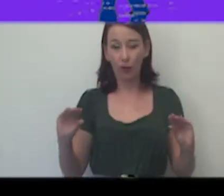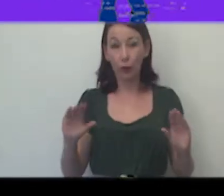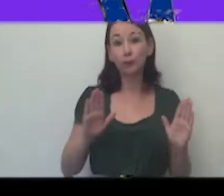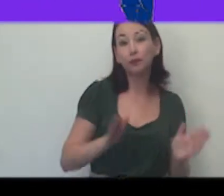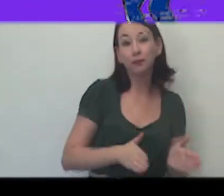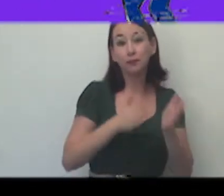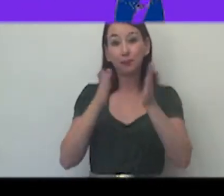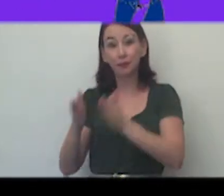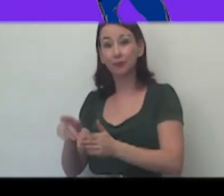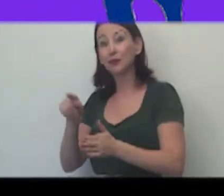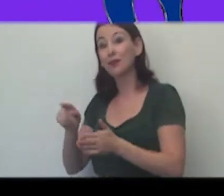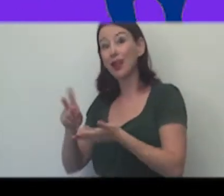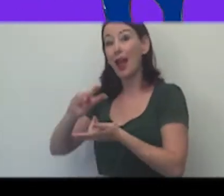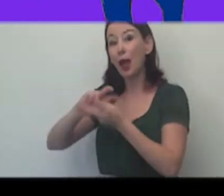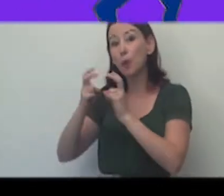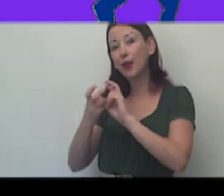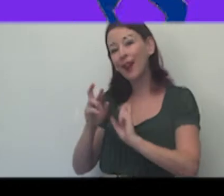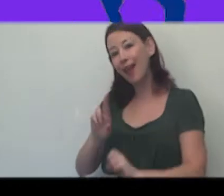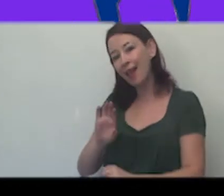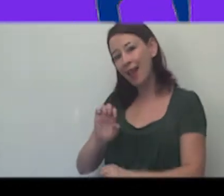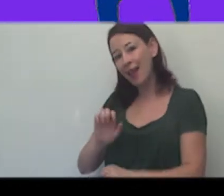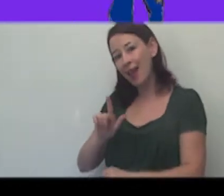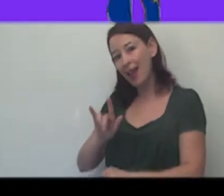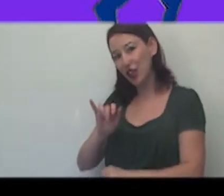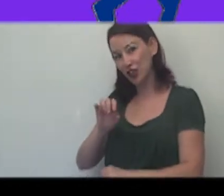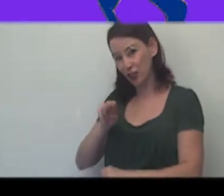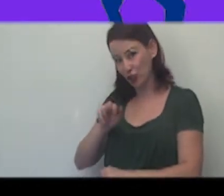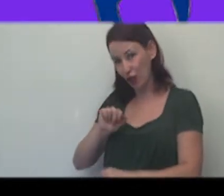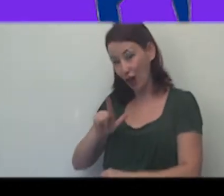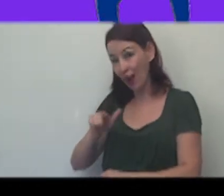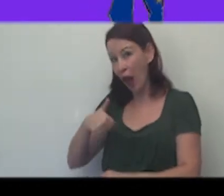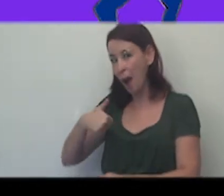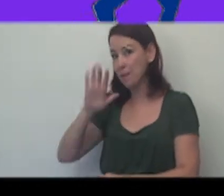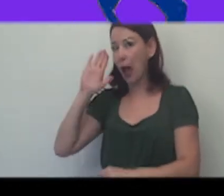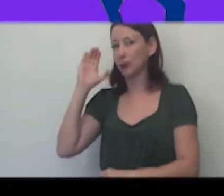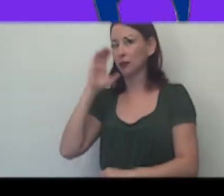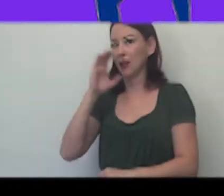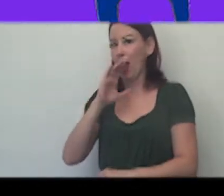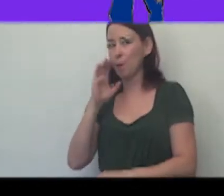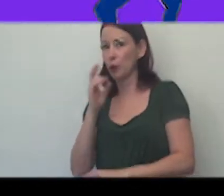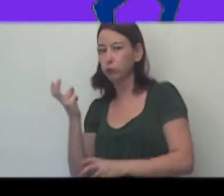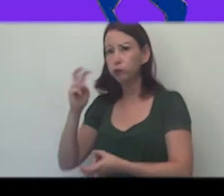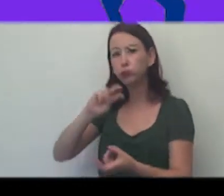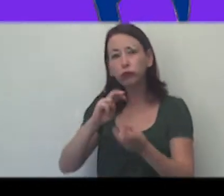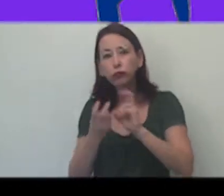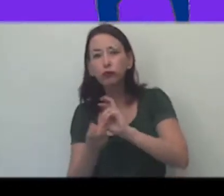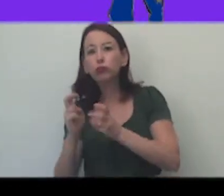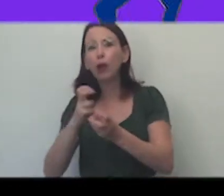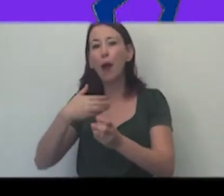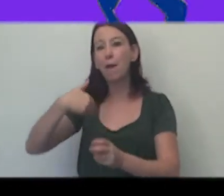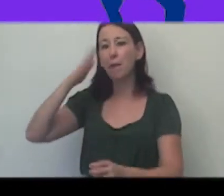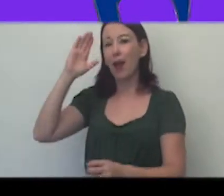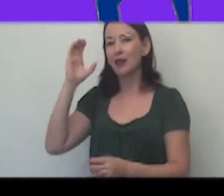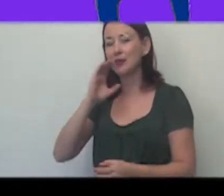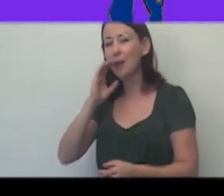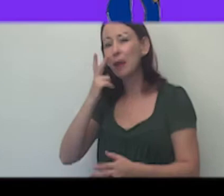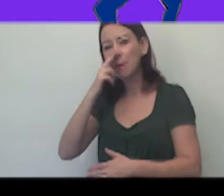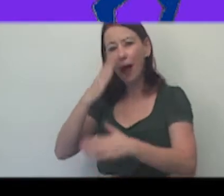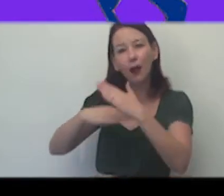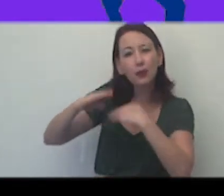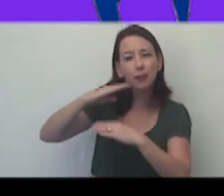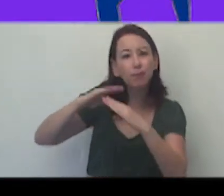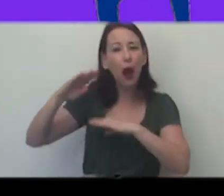Já a capoeira regional tem um jogo mais rápido, com características marciais.